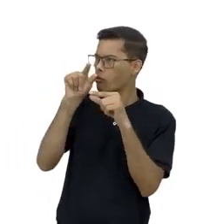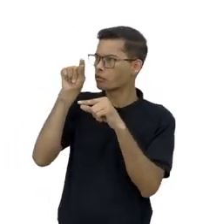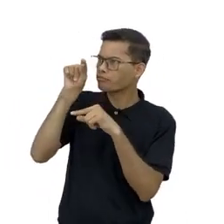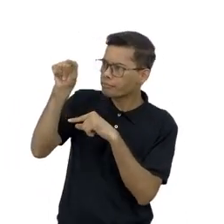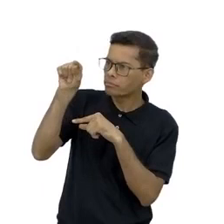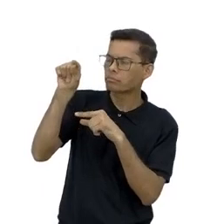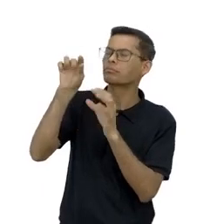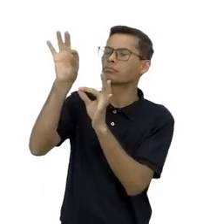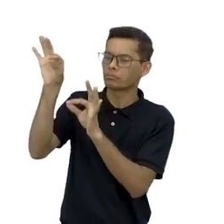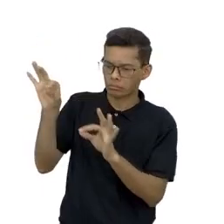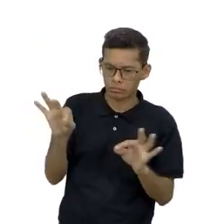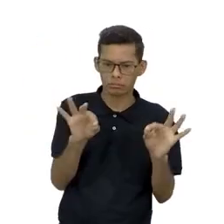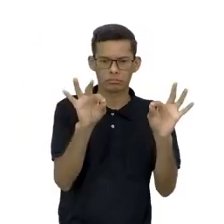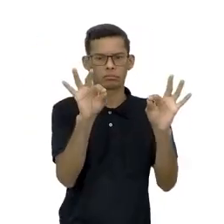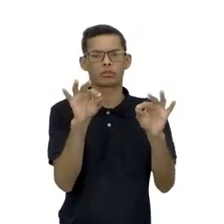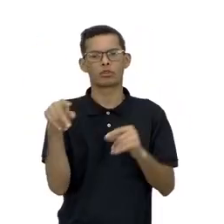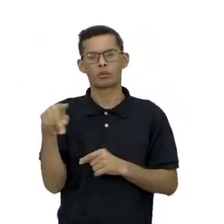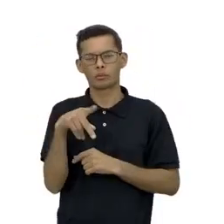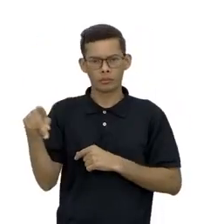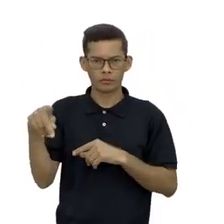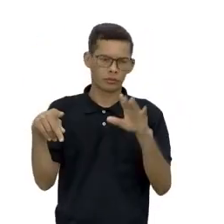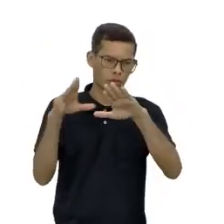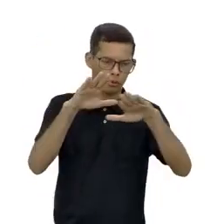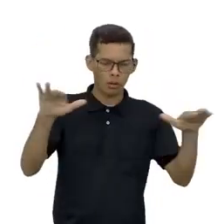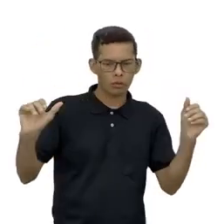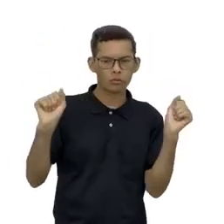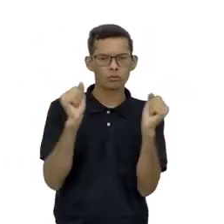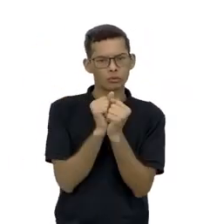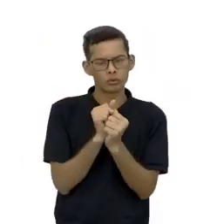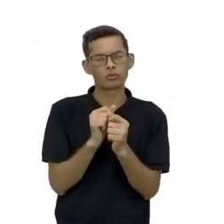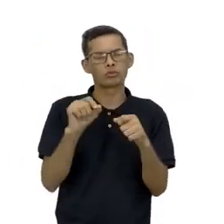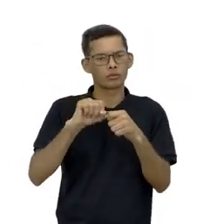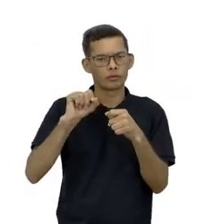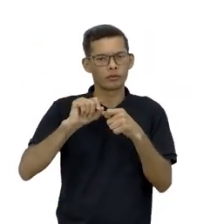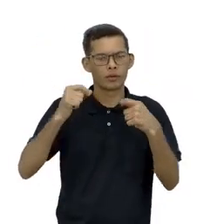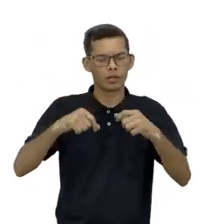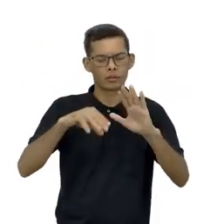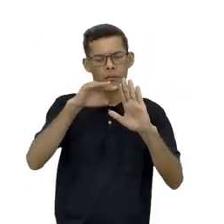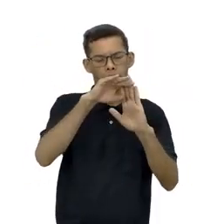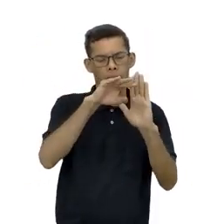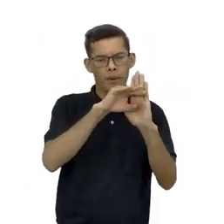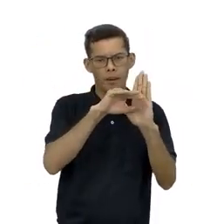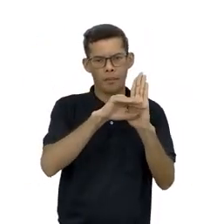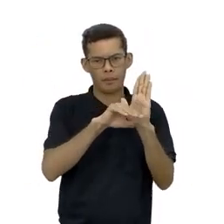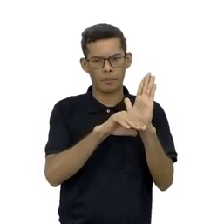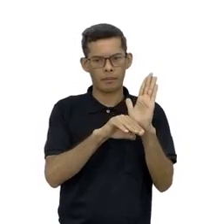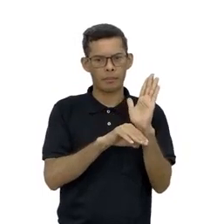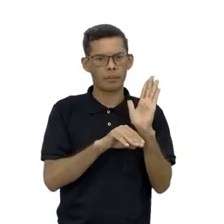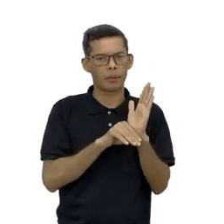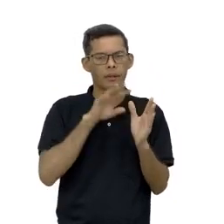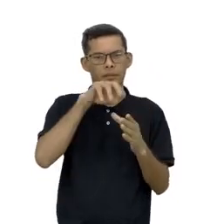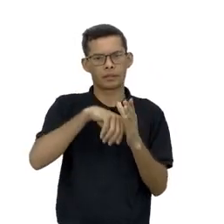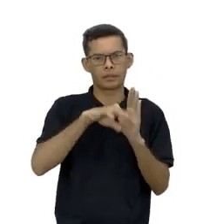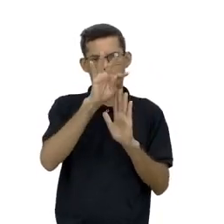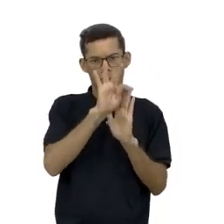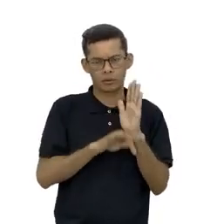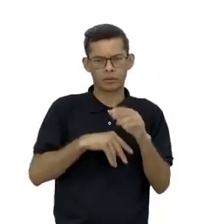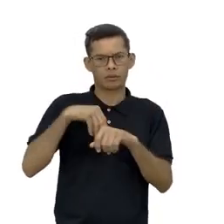deverá fazer junto com os estudantes cada uma das etapas do passo a passo do texto